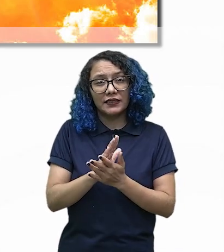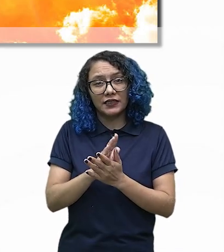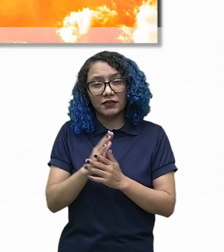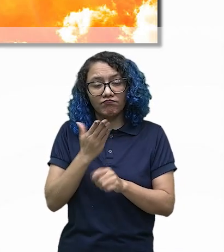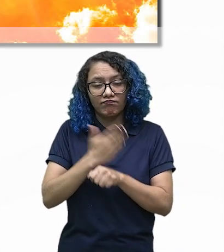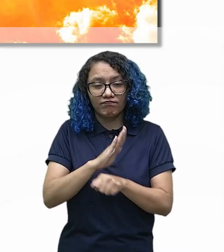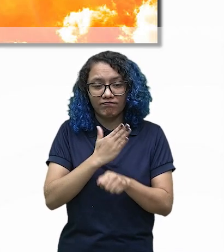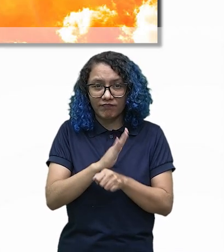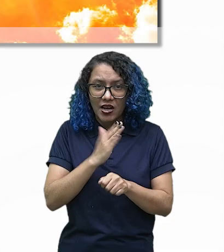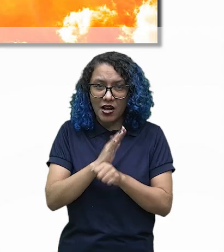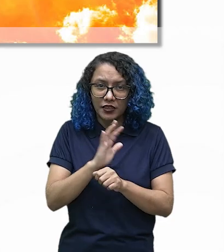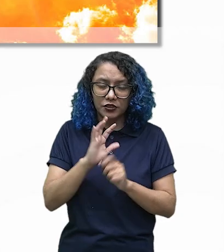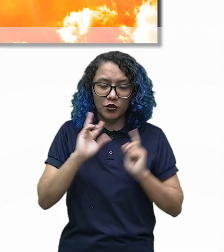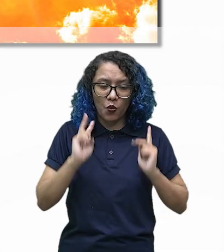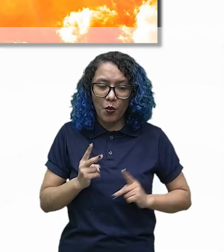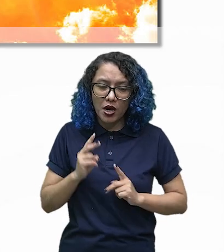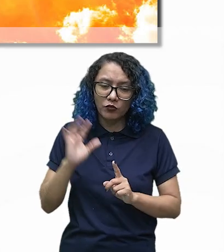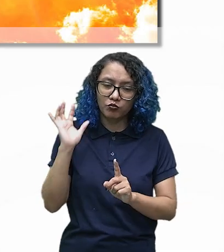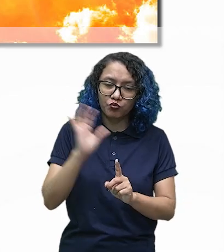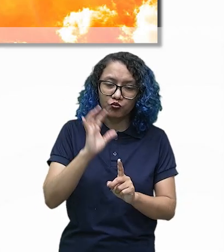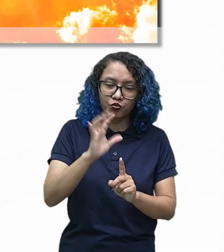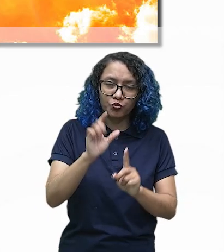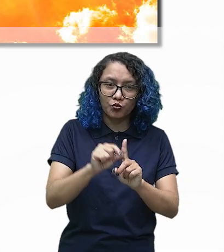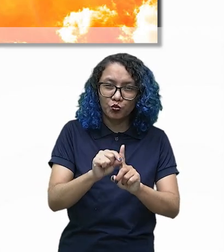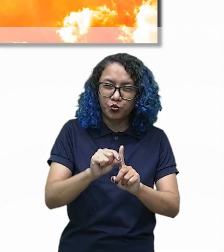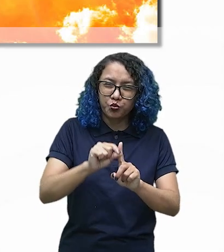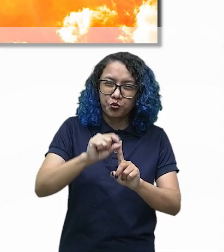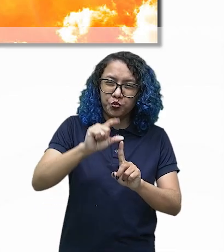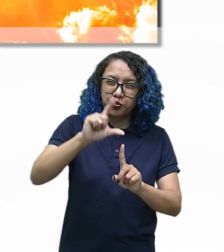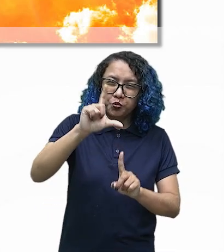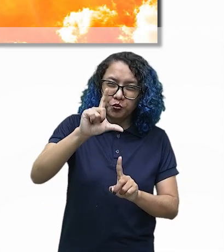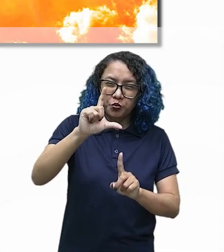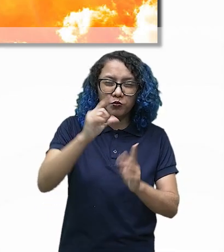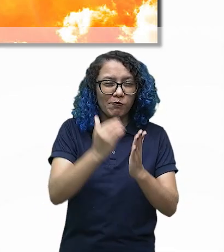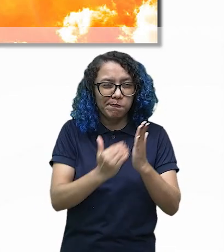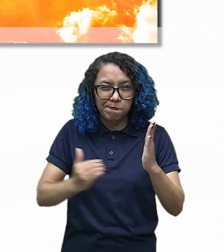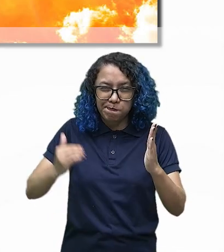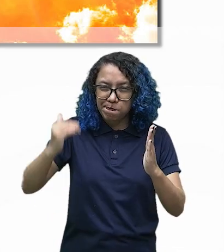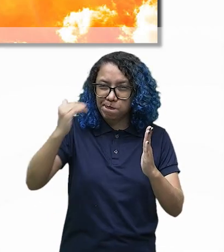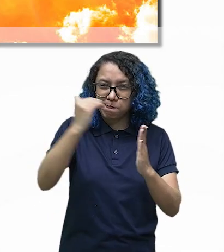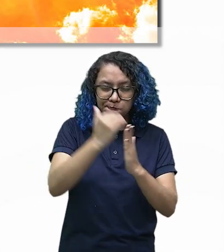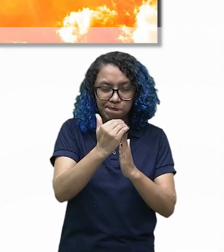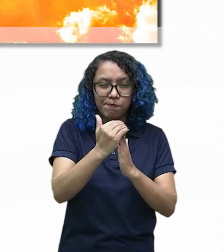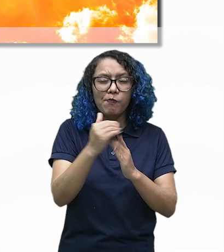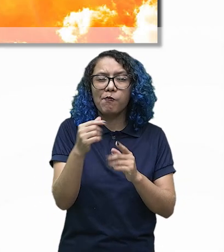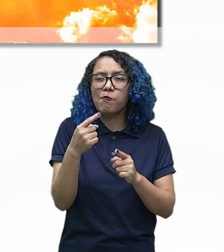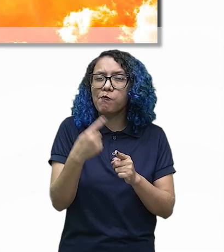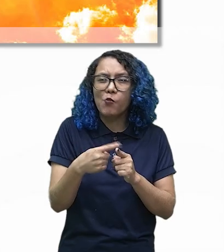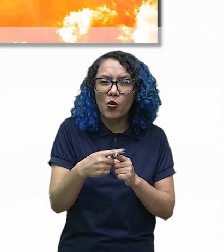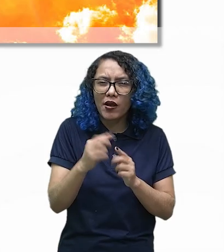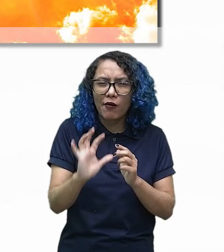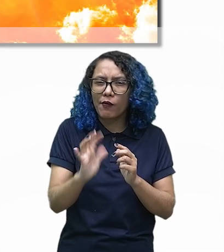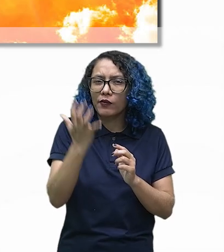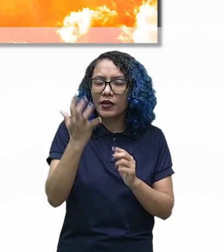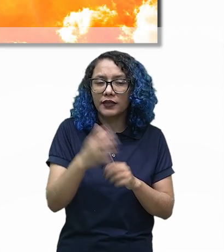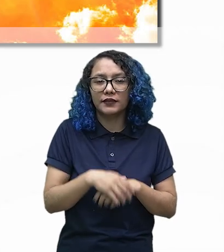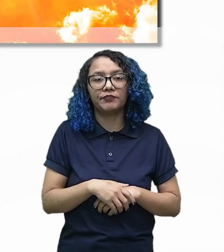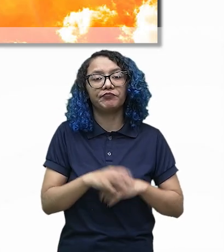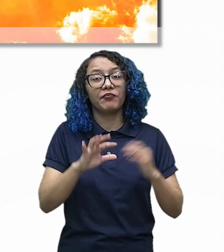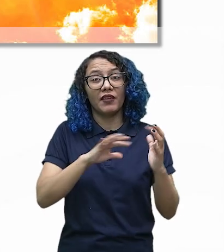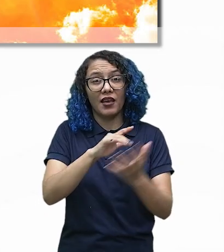contudo, algumas práticas humanas podem estar levando ao aumento desse aquecimento. E ele é causado